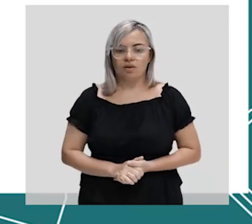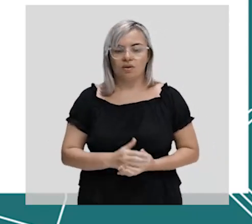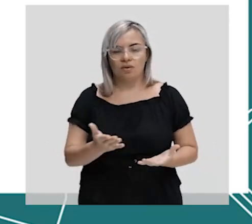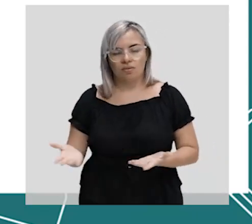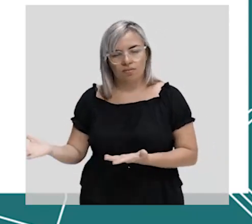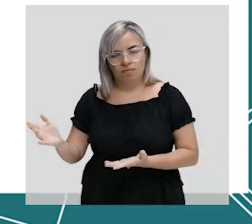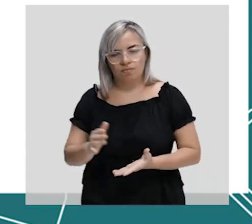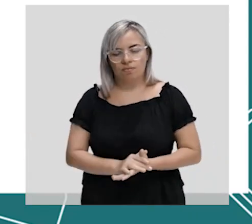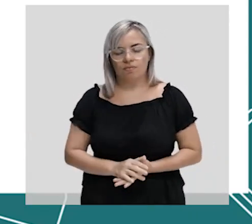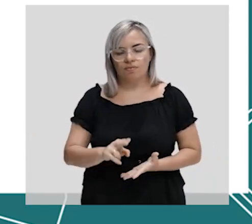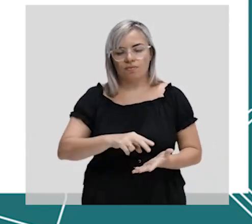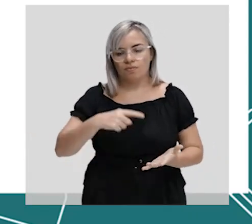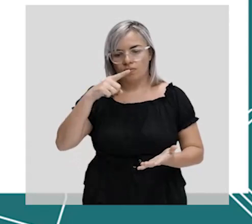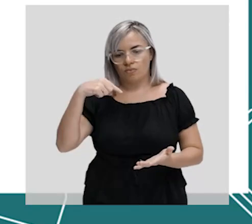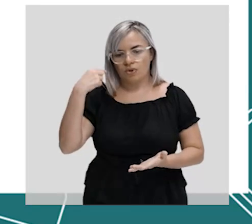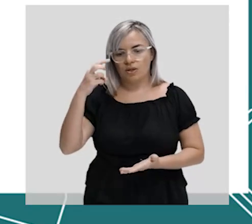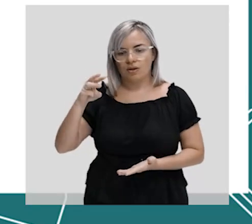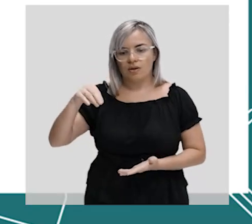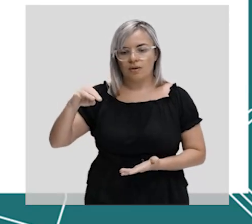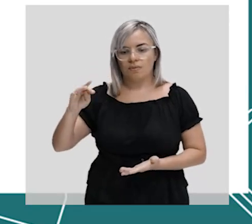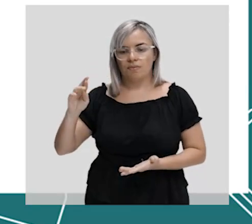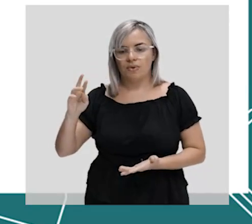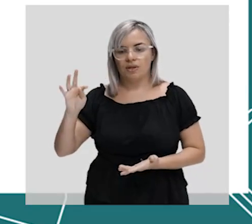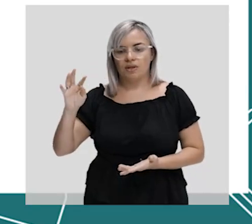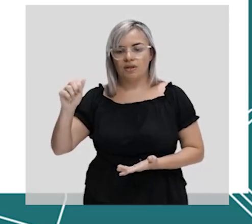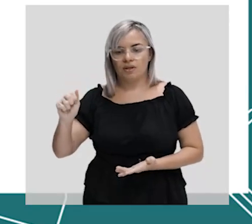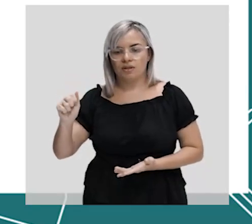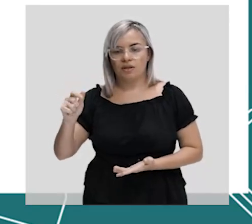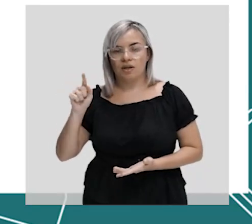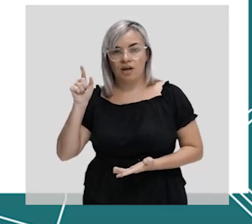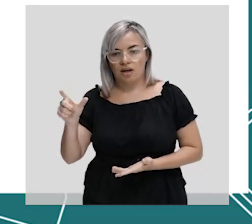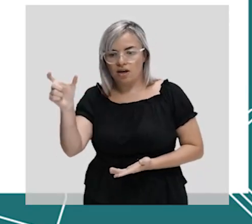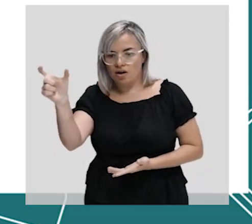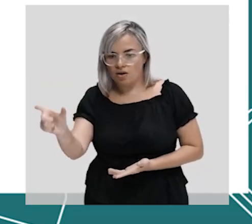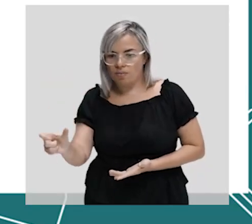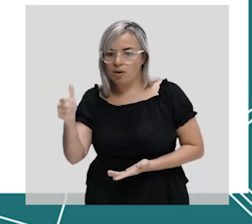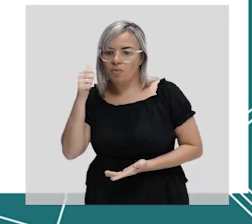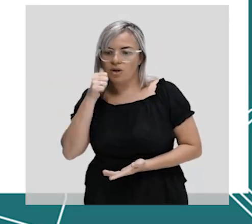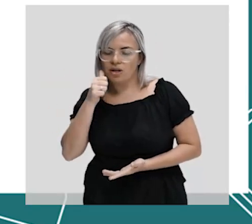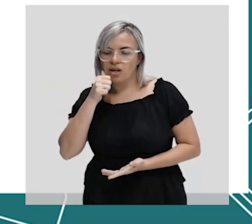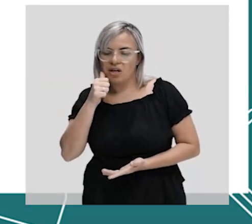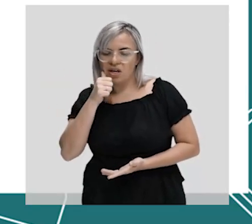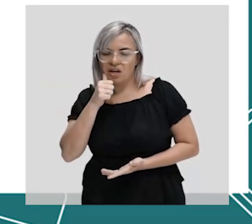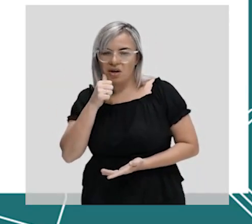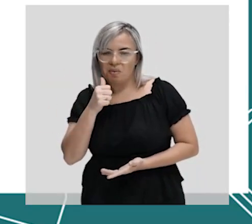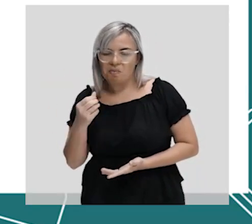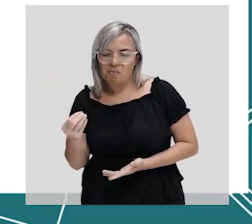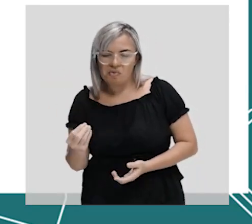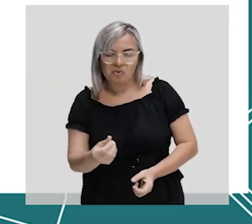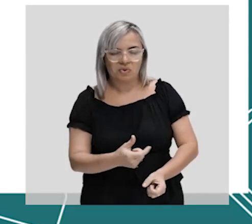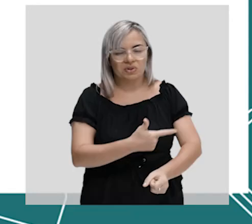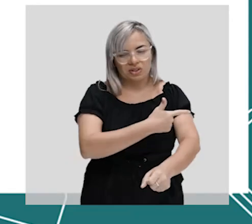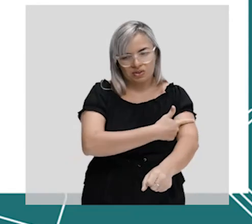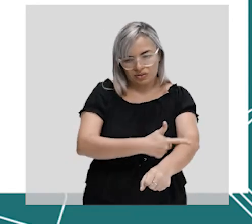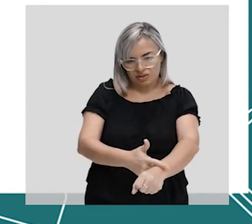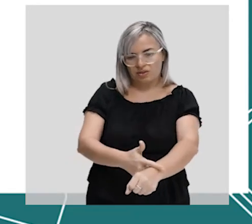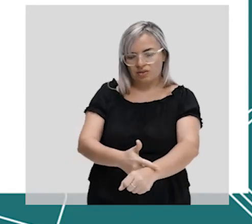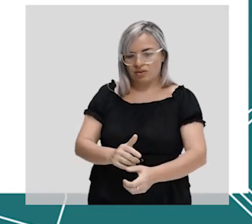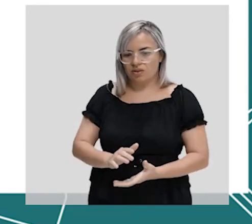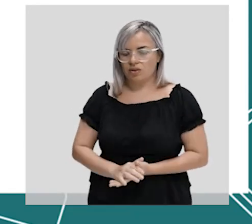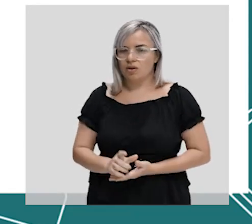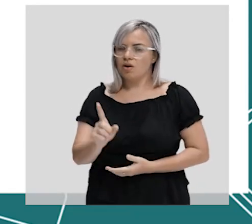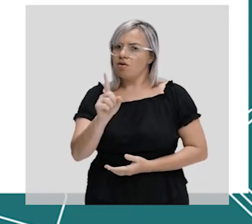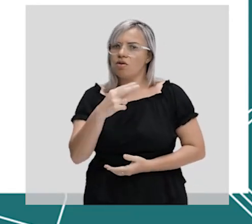mulher muito simpática. Eu não utilizei antes, eu não posso usar antes do nome próprio, do